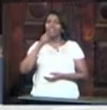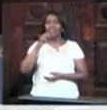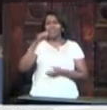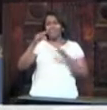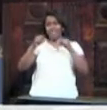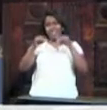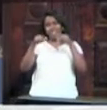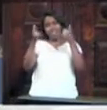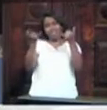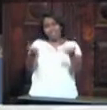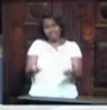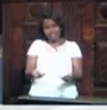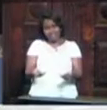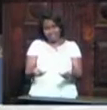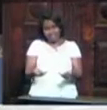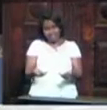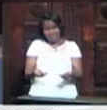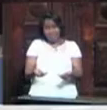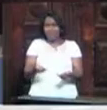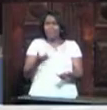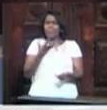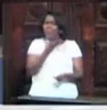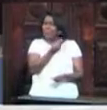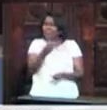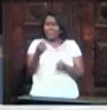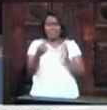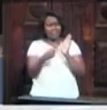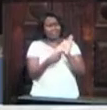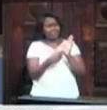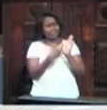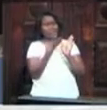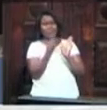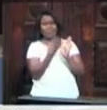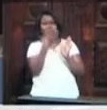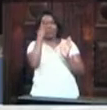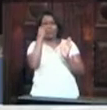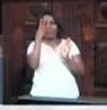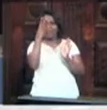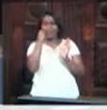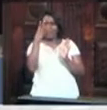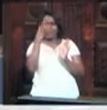Fina. São muitas as fotografias.